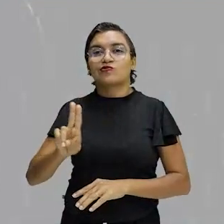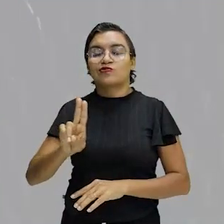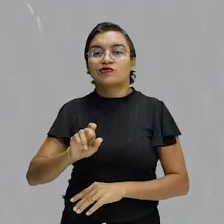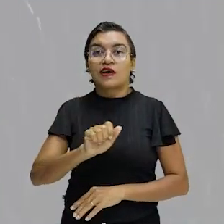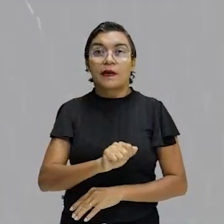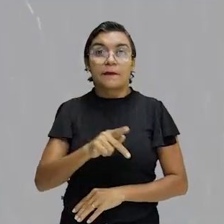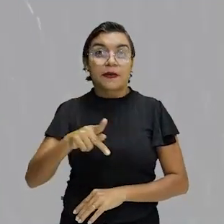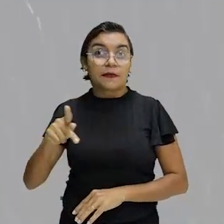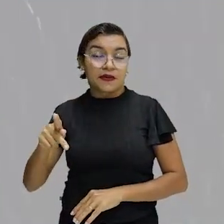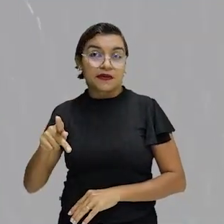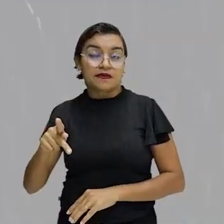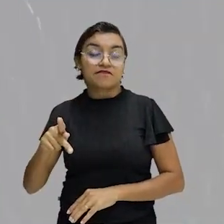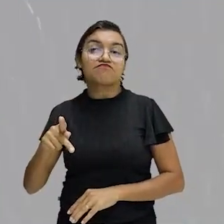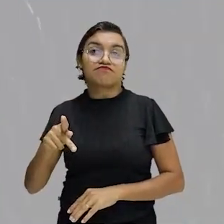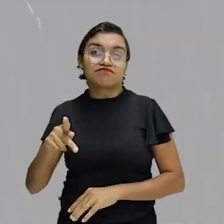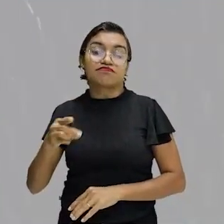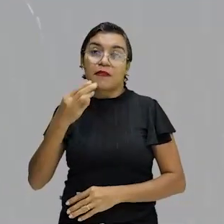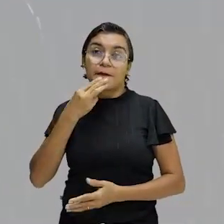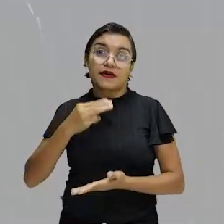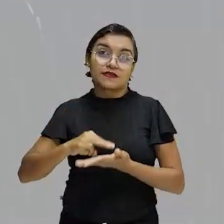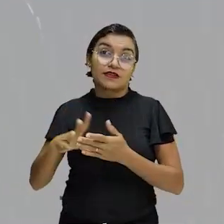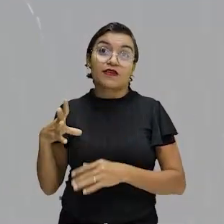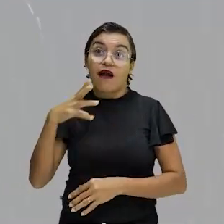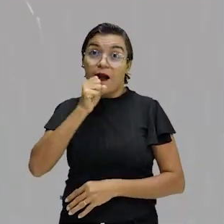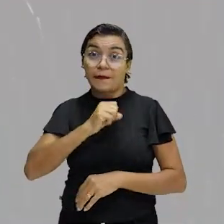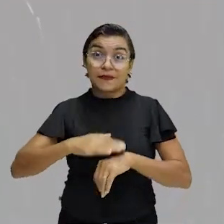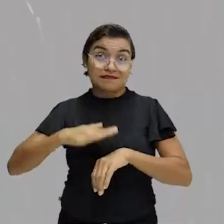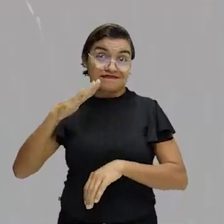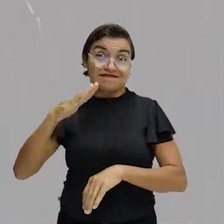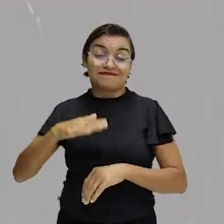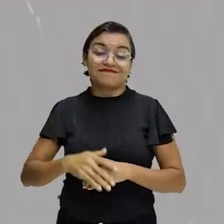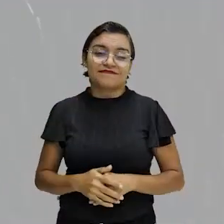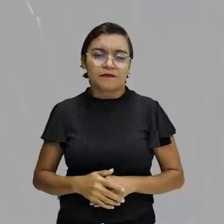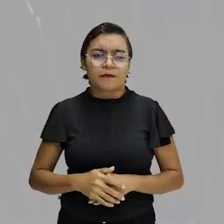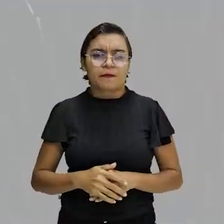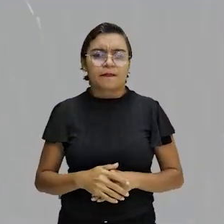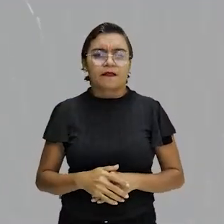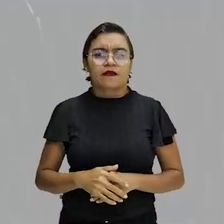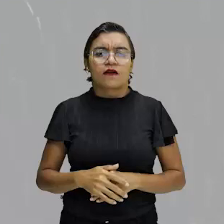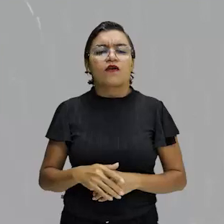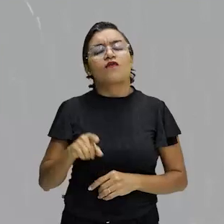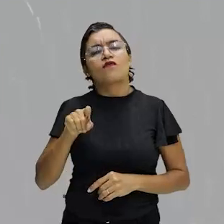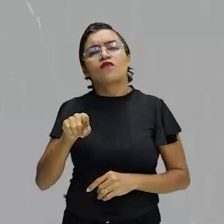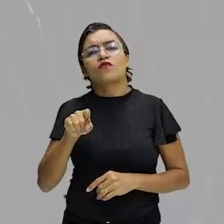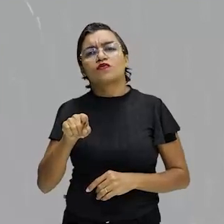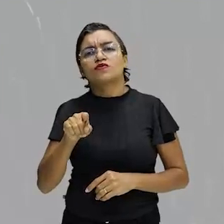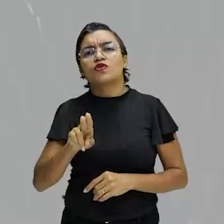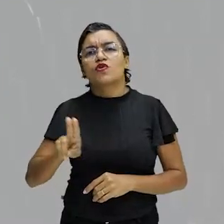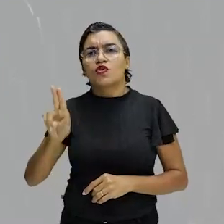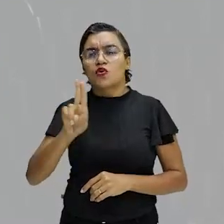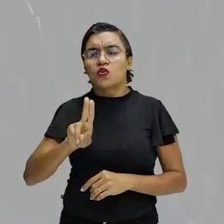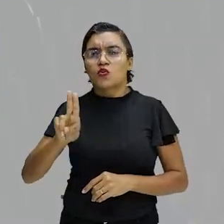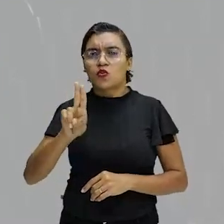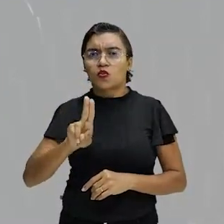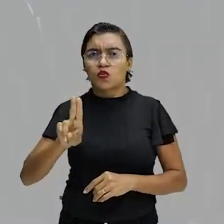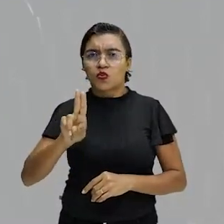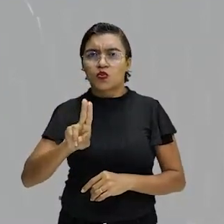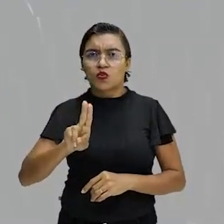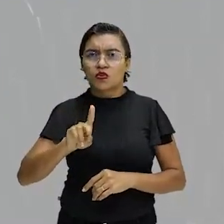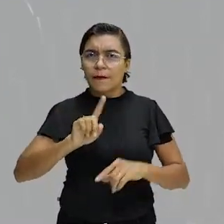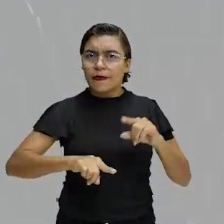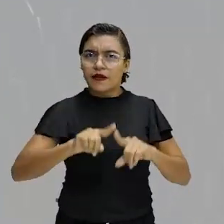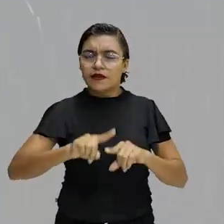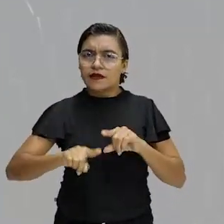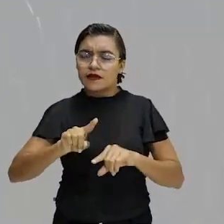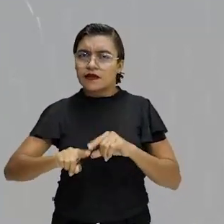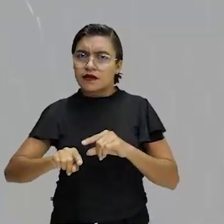aplicativo de mensagens, que é algo bem mais rápido. Qual dispositivo você utiliza para acessar o seu e-mail?